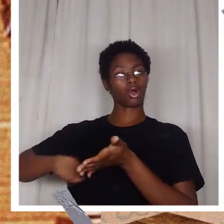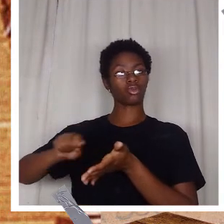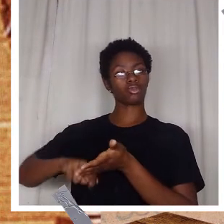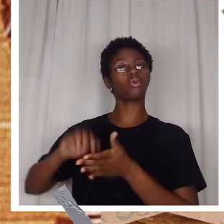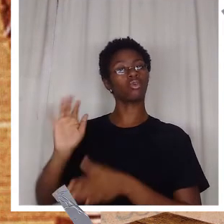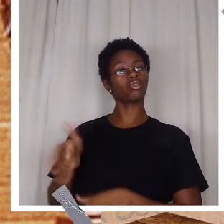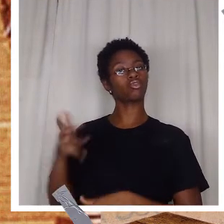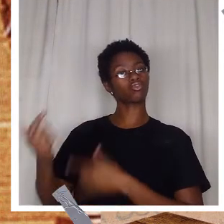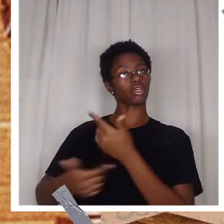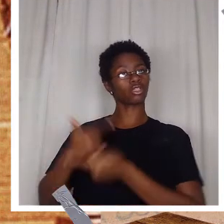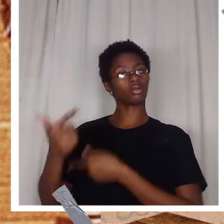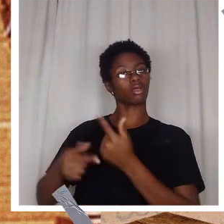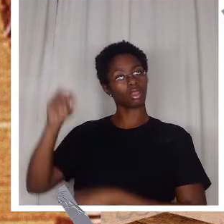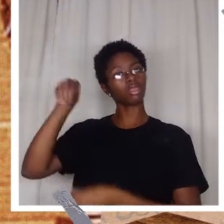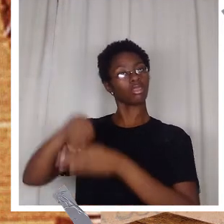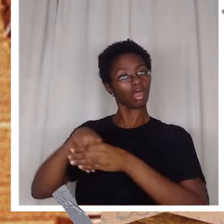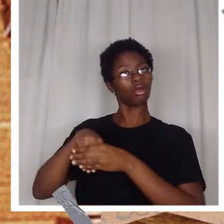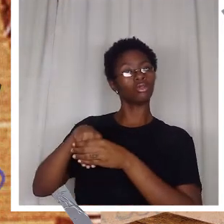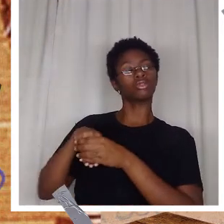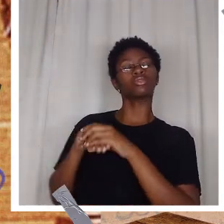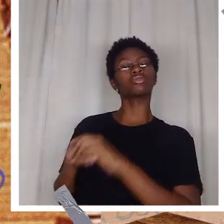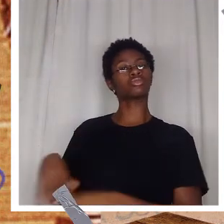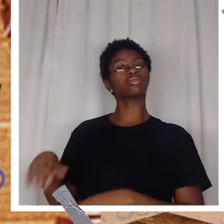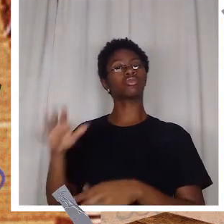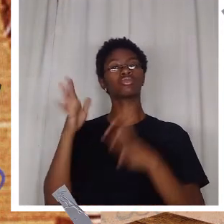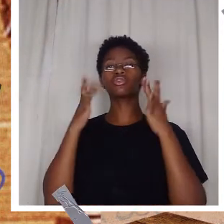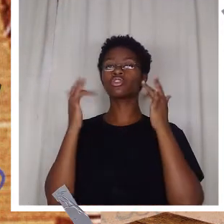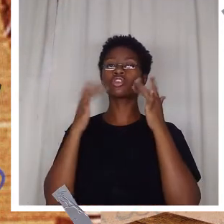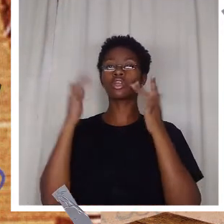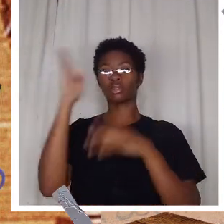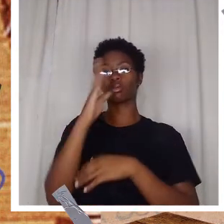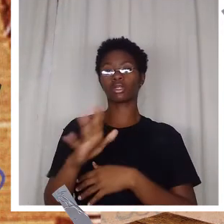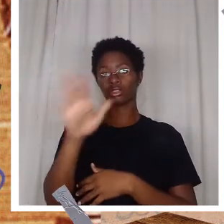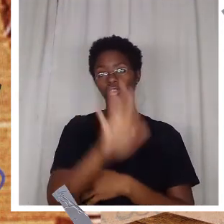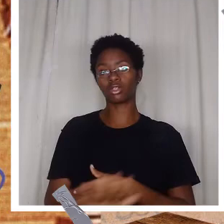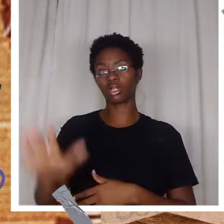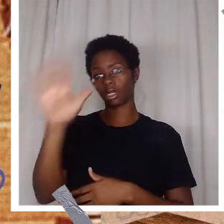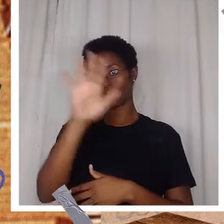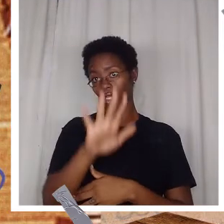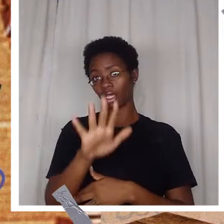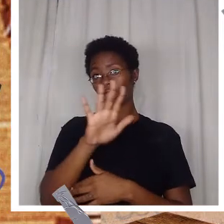em clássicos do teatro brasileiro, como O Último Carro, Calabar,